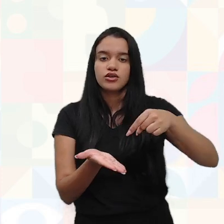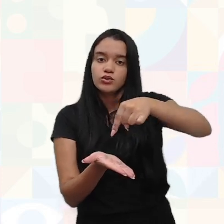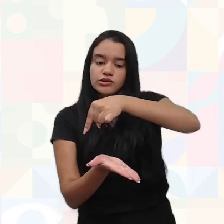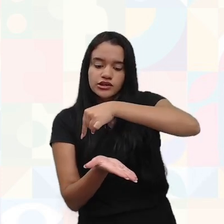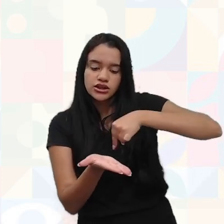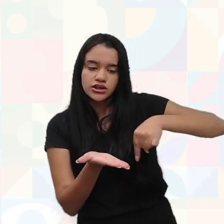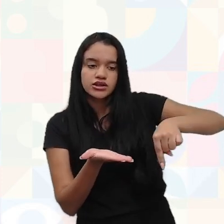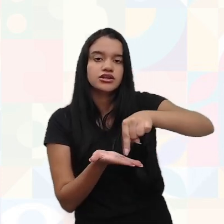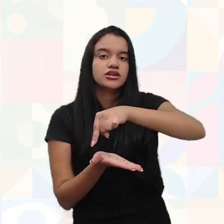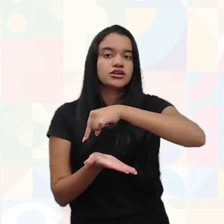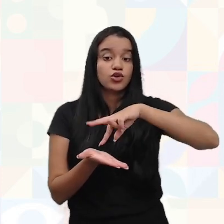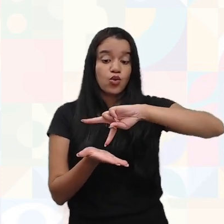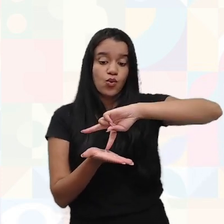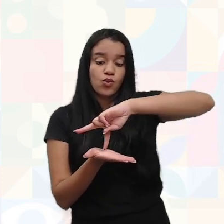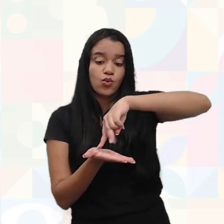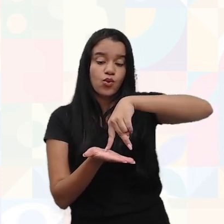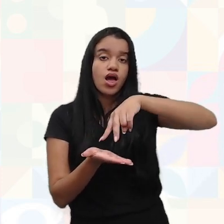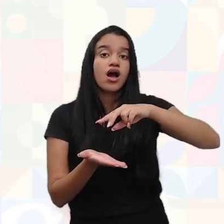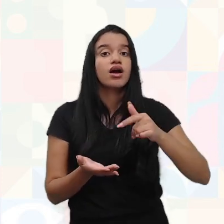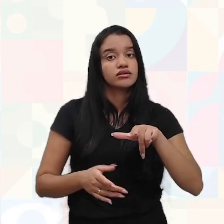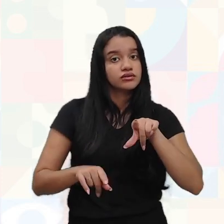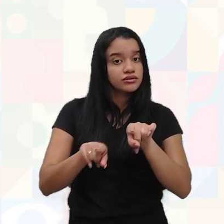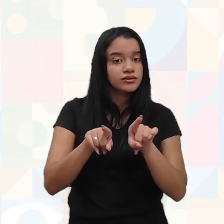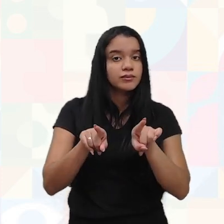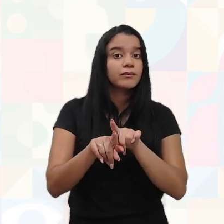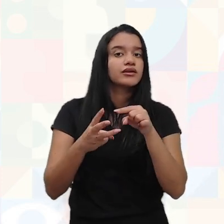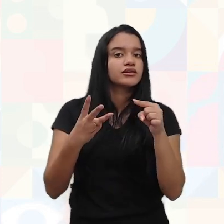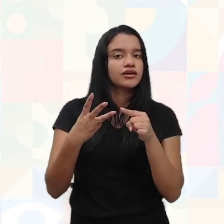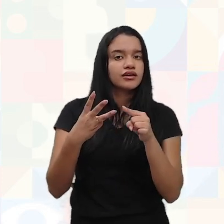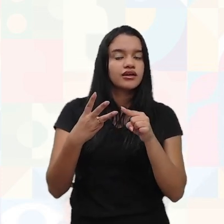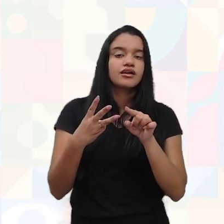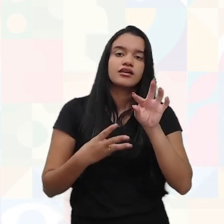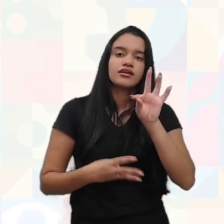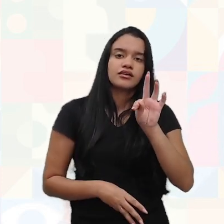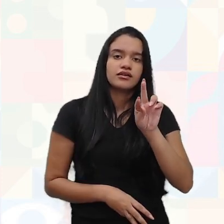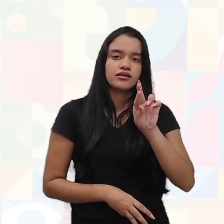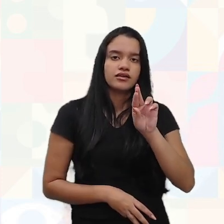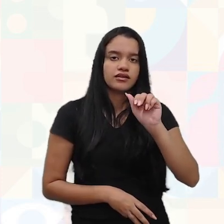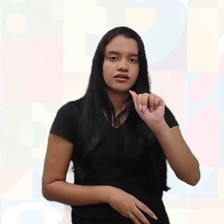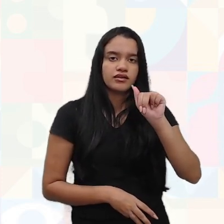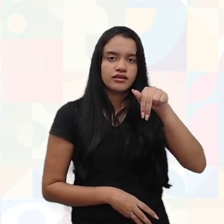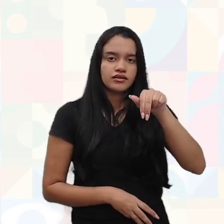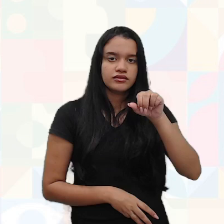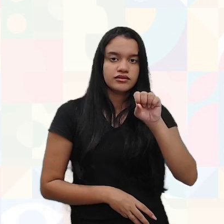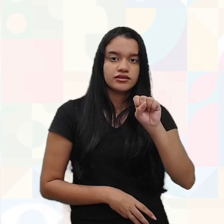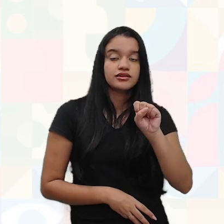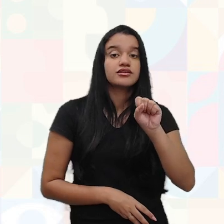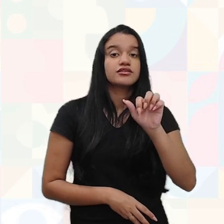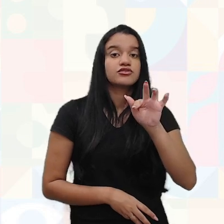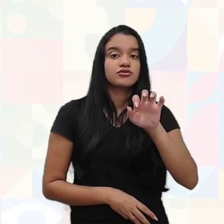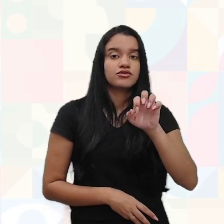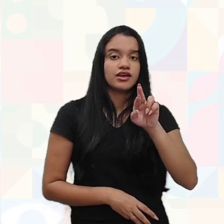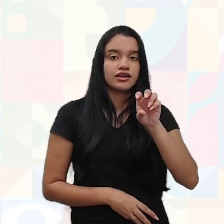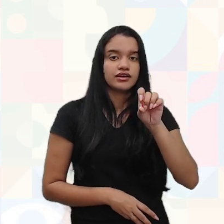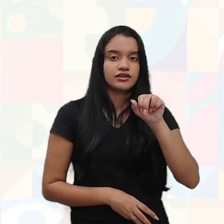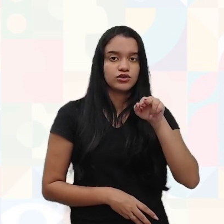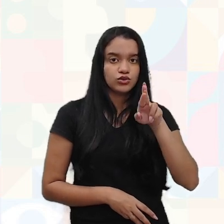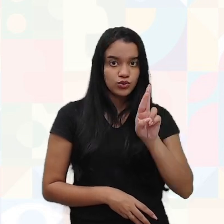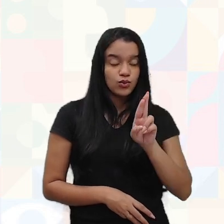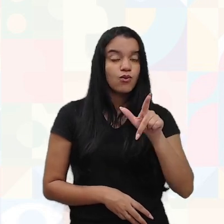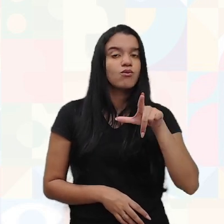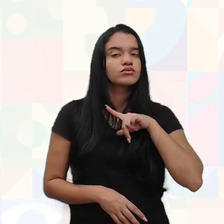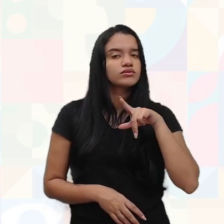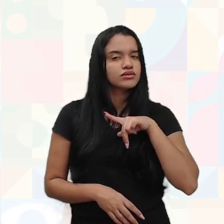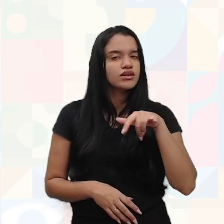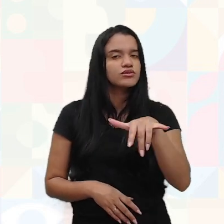né? A gente tem também o transferidor, onde a gente vê os ângulos, né? Se a gente for trabalhar com um espaço que tenha ângulos, a